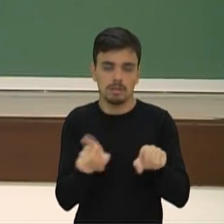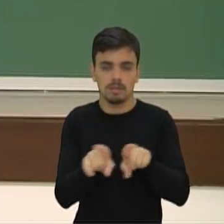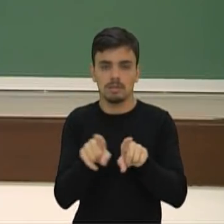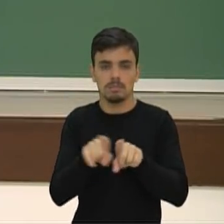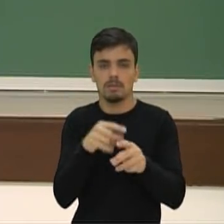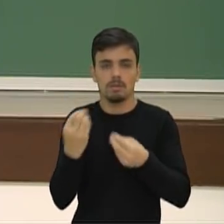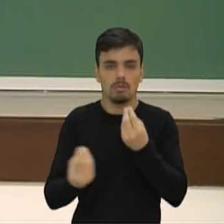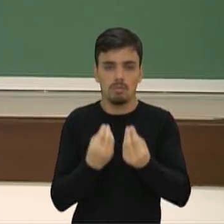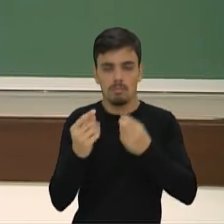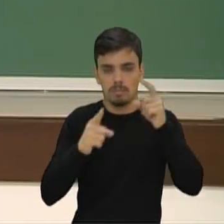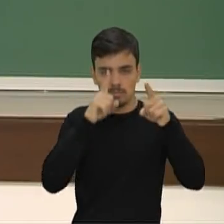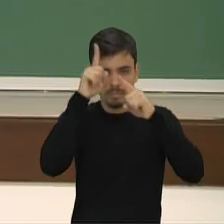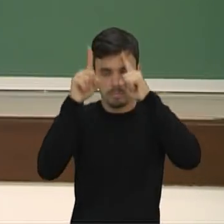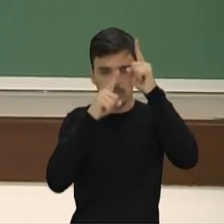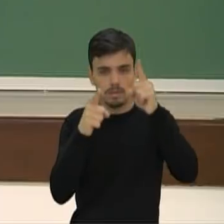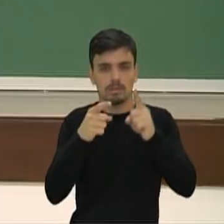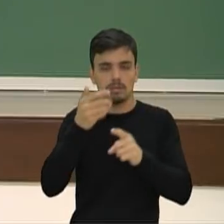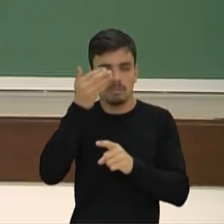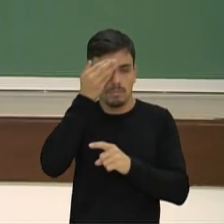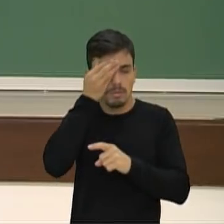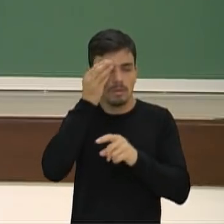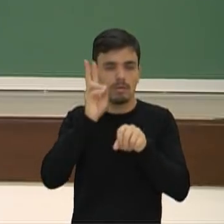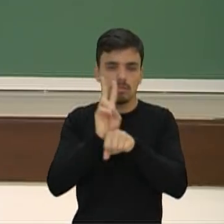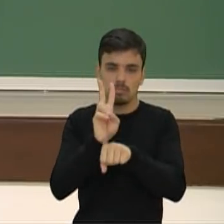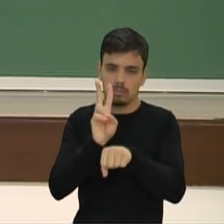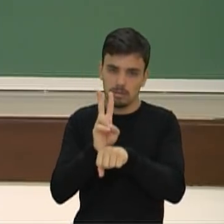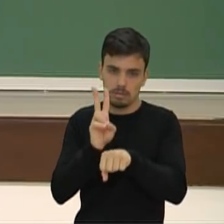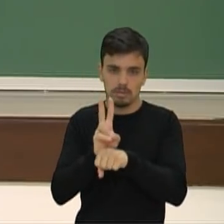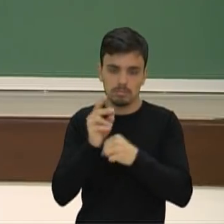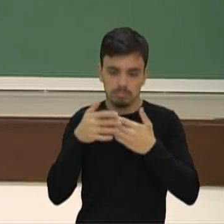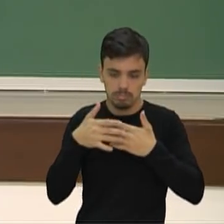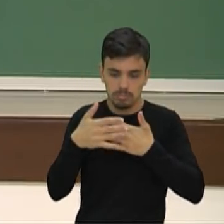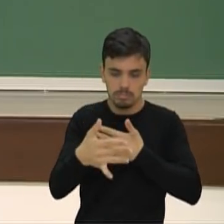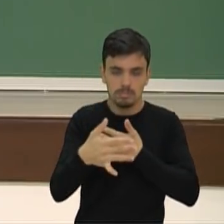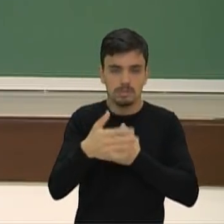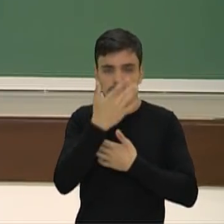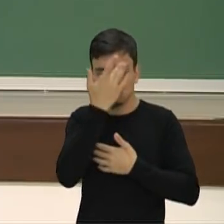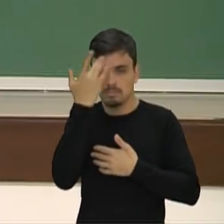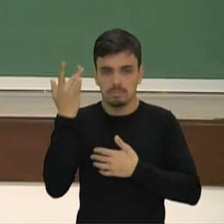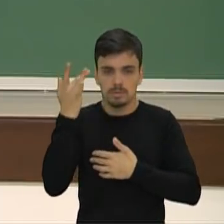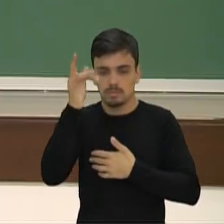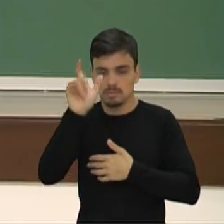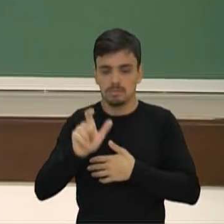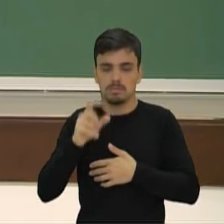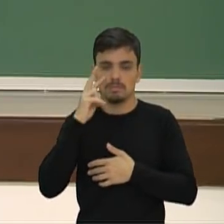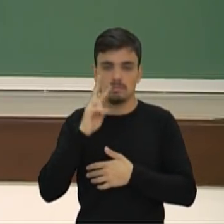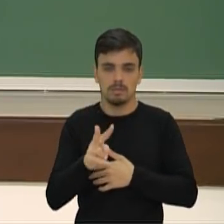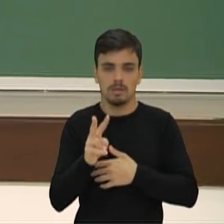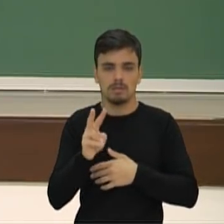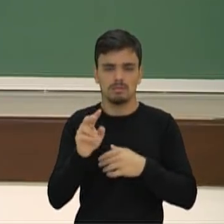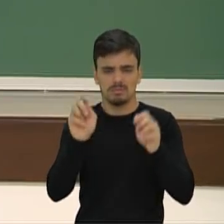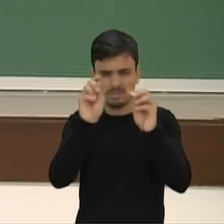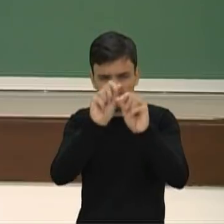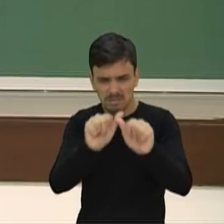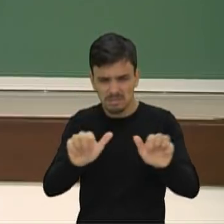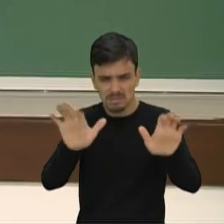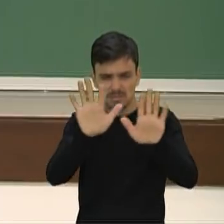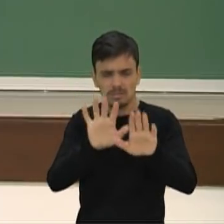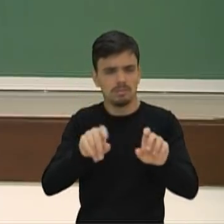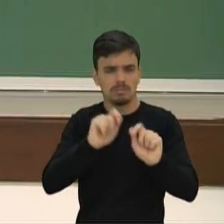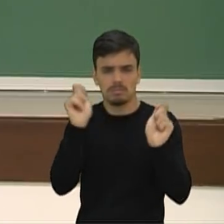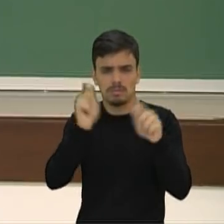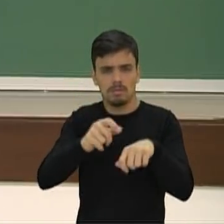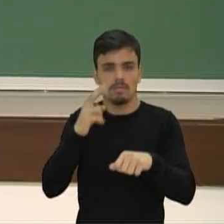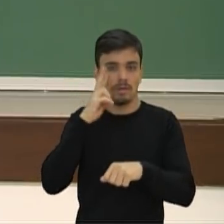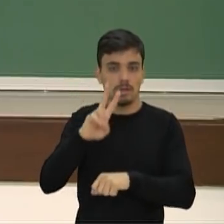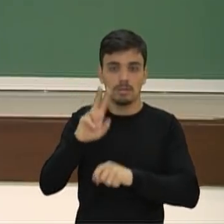a ideia de um tapa-olho ali, porque você, para quem estava enxergando um borrão, basicamente, de luminosidade, você já conseguia